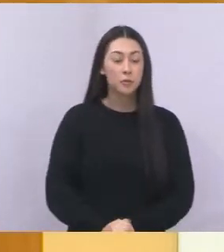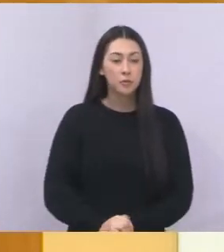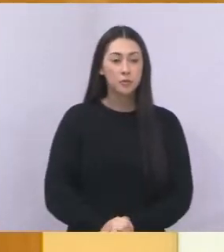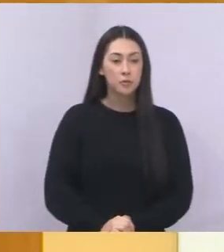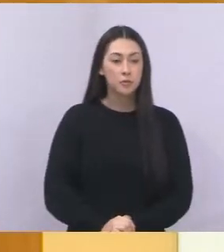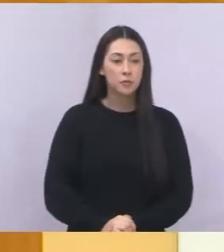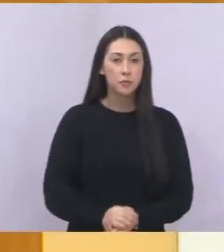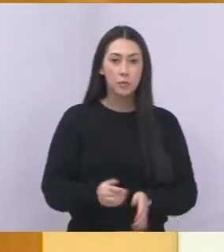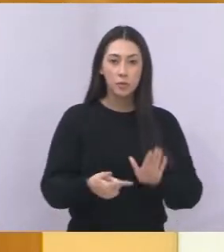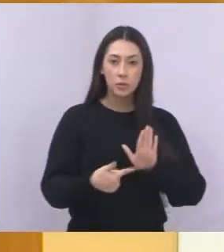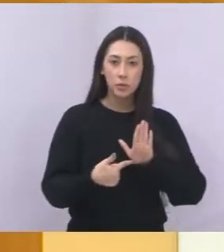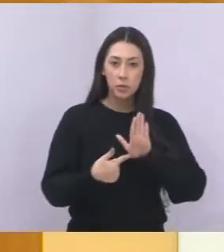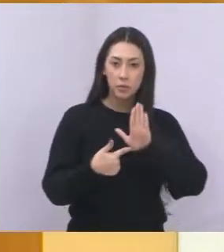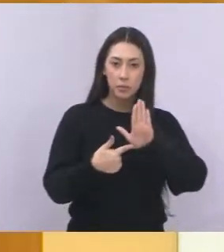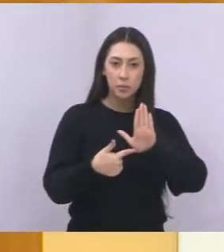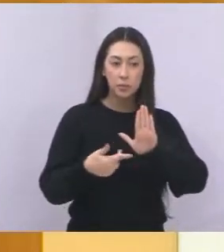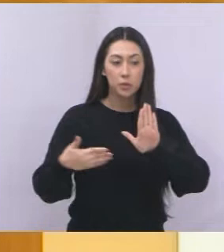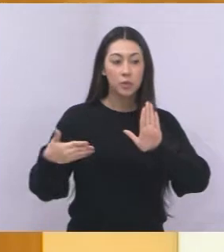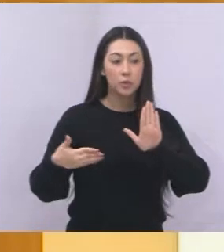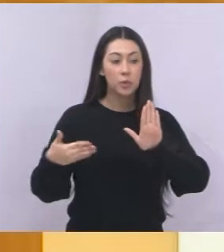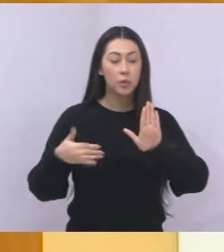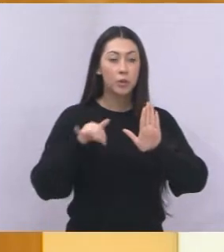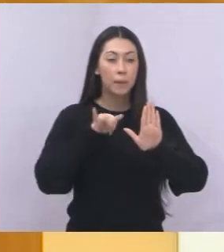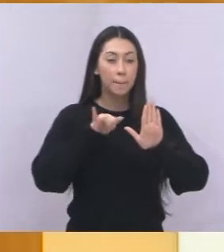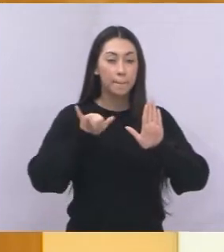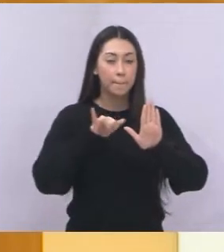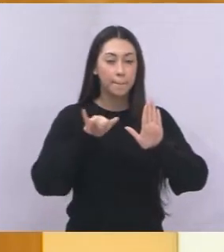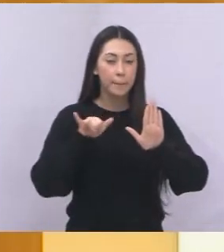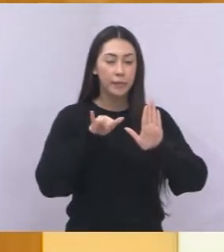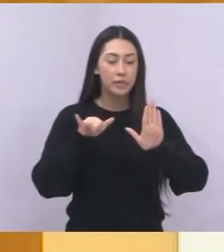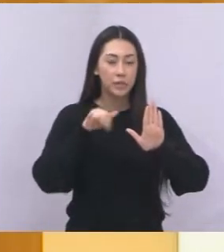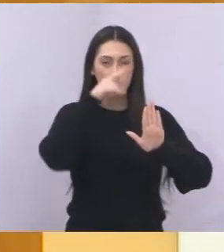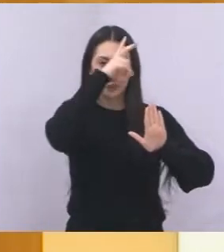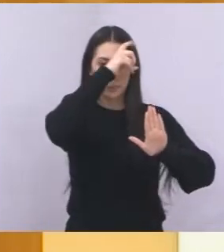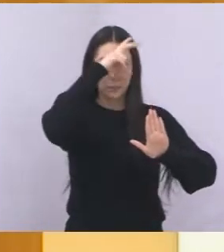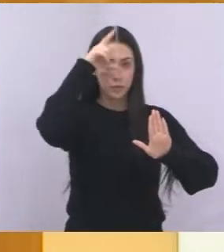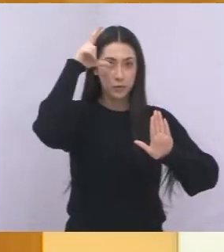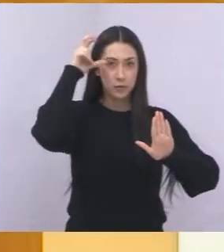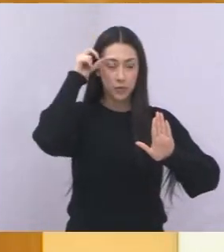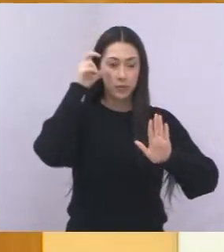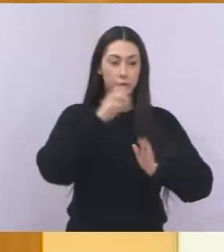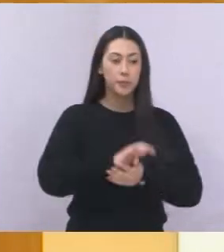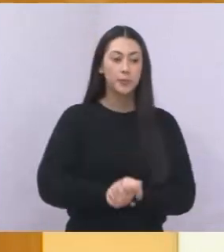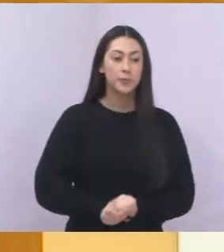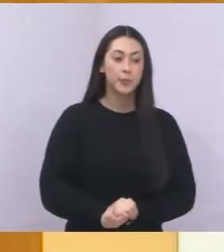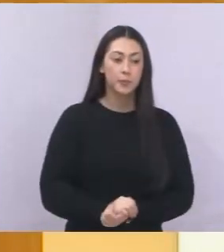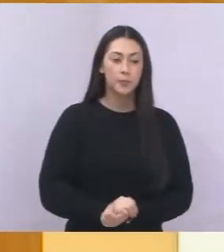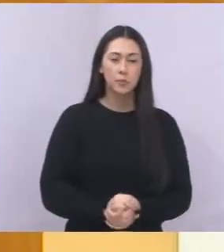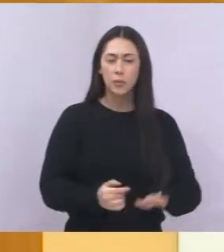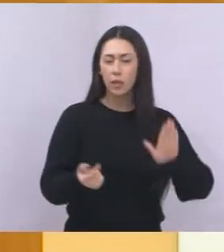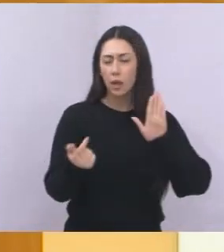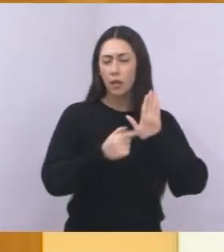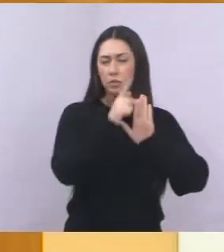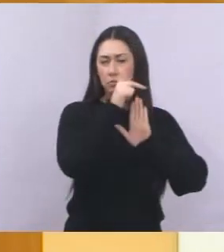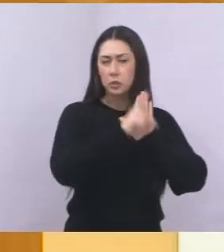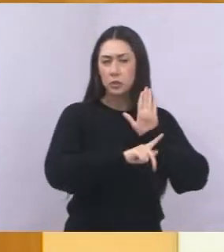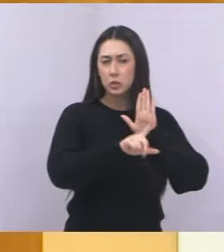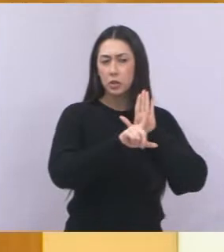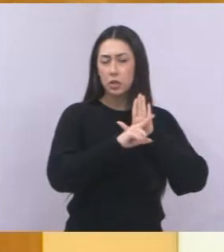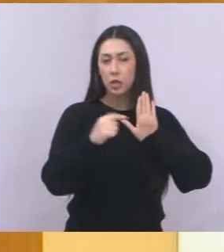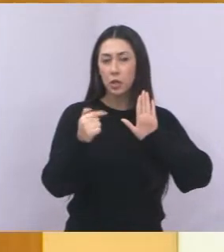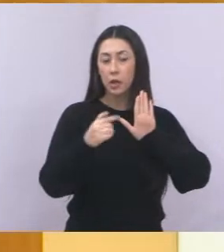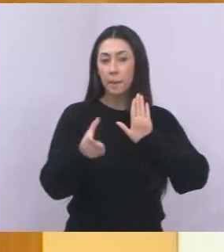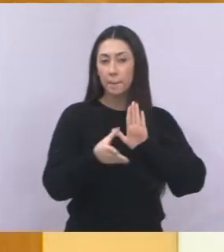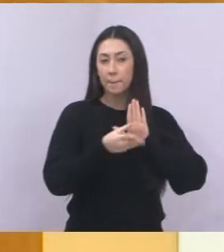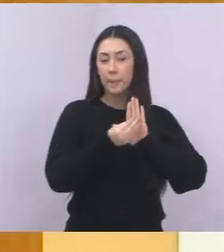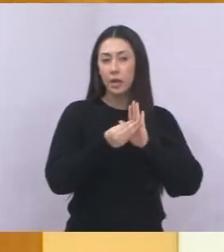Estou apresentando agora a mensagem modificativa do prefeito. Esse projeto de lei faz